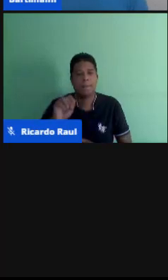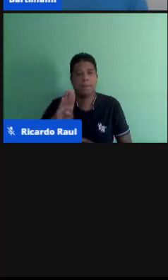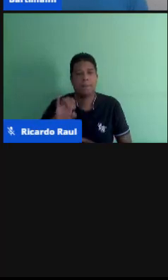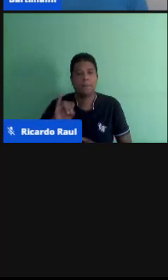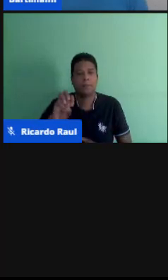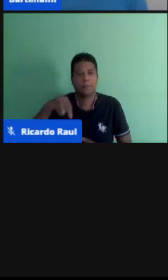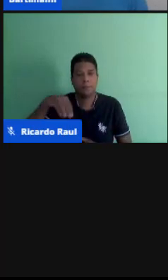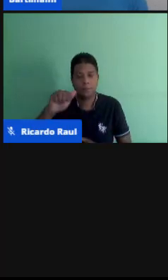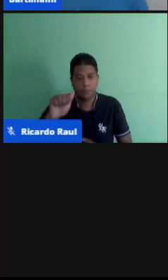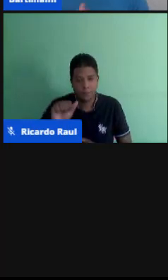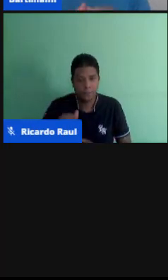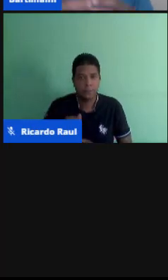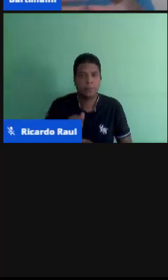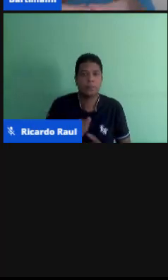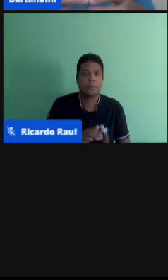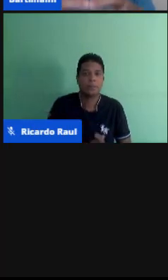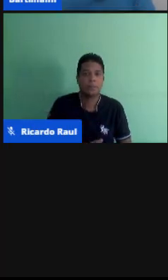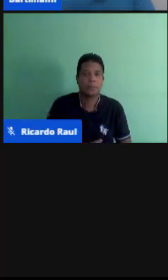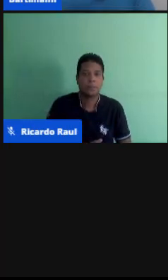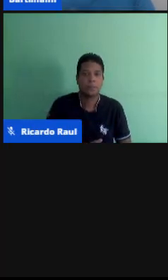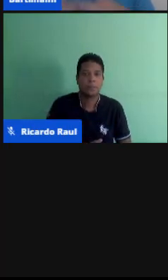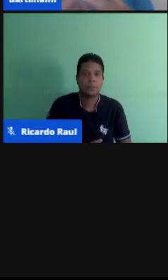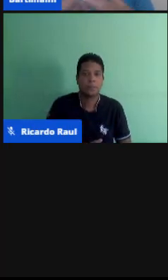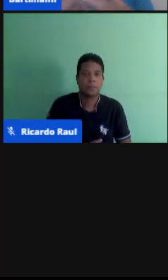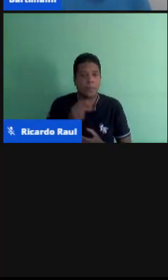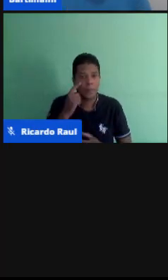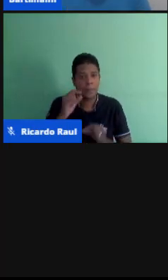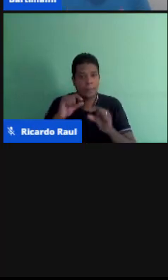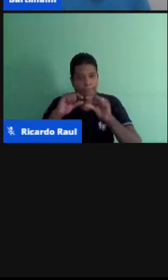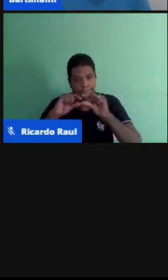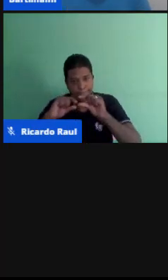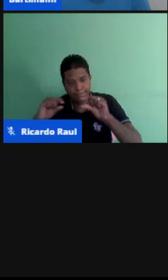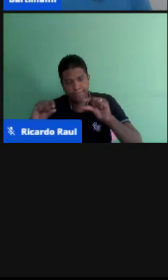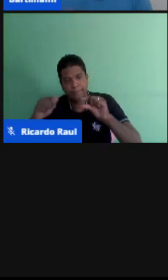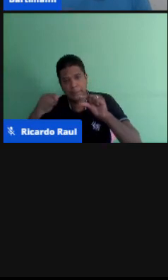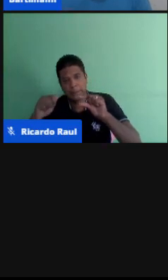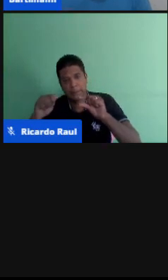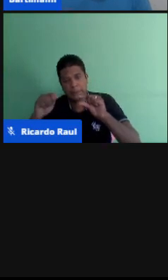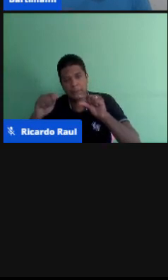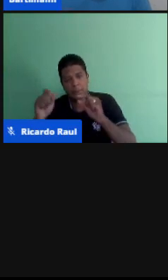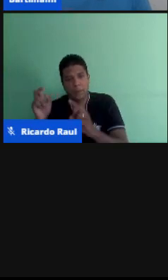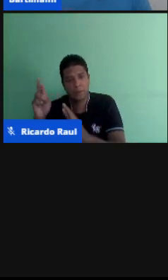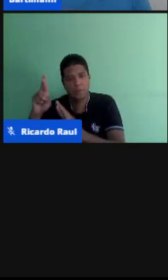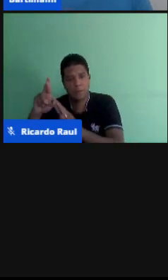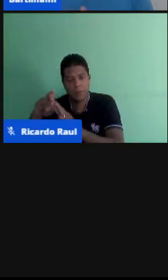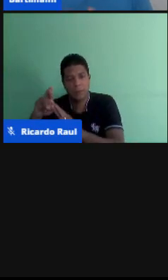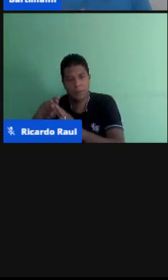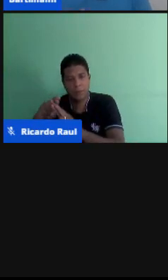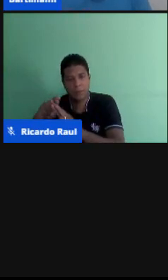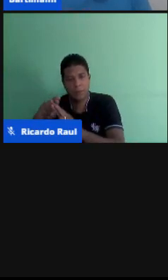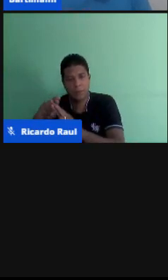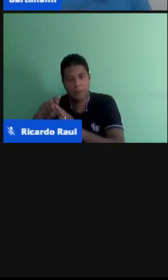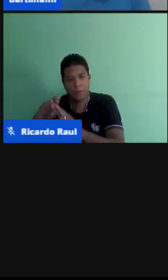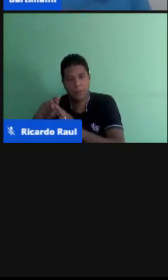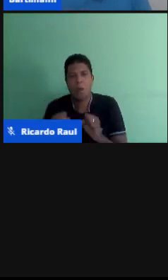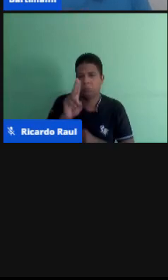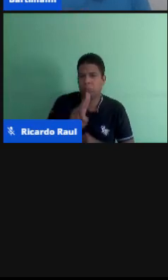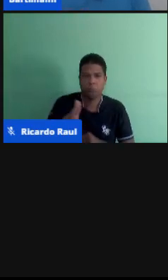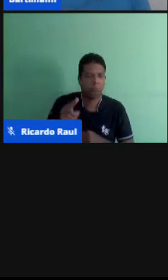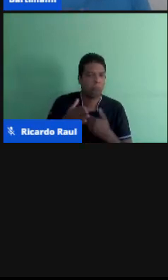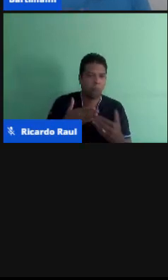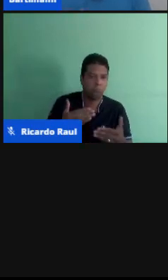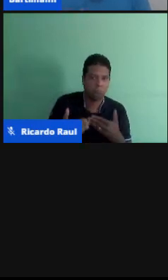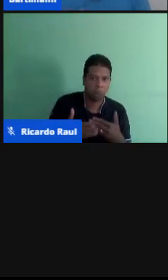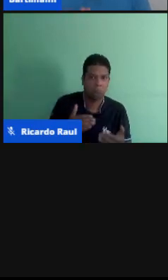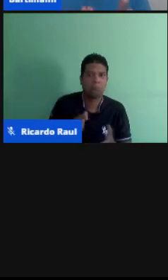da série anual de mapas, etc. Você tem que citar essa fonte. Citando essa fonte, pode utilizar